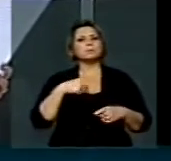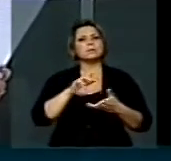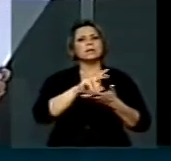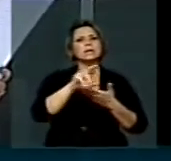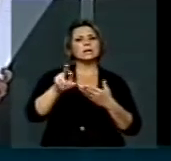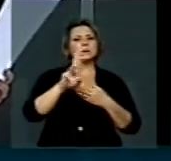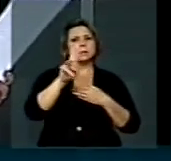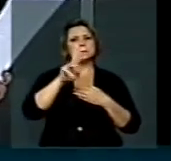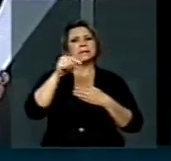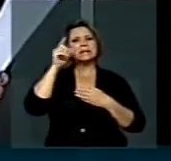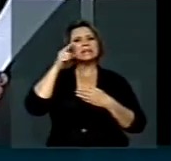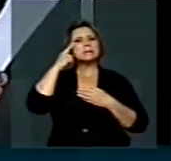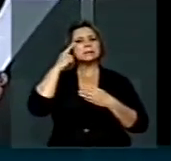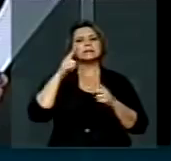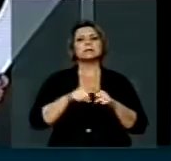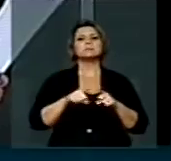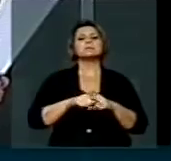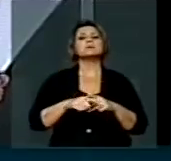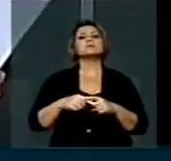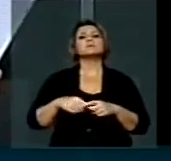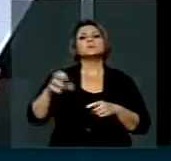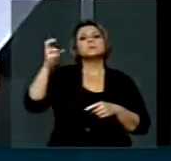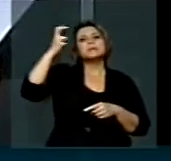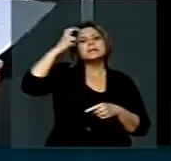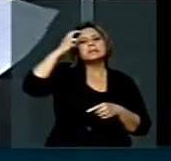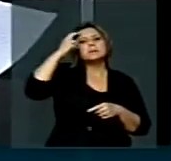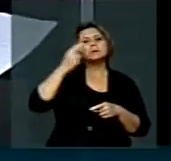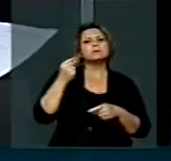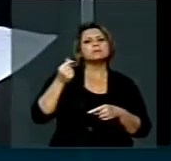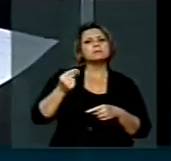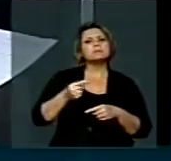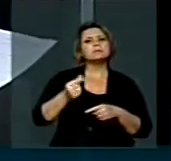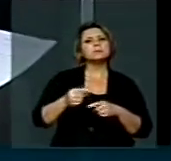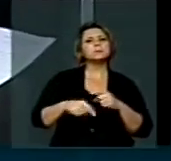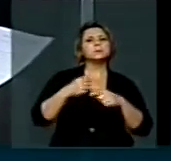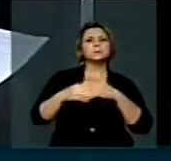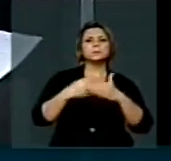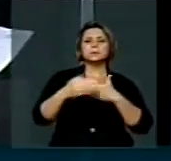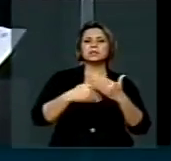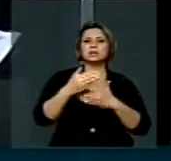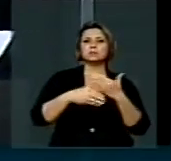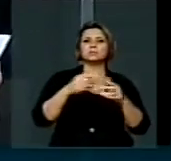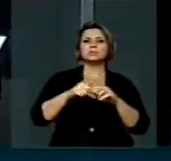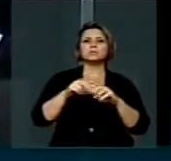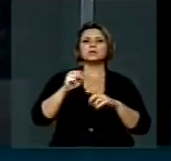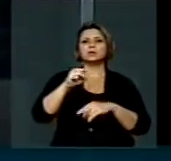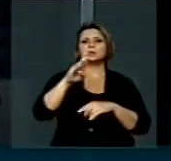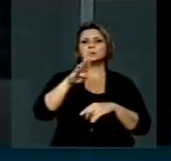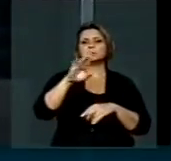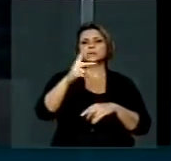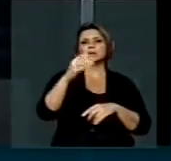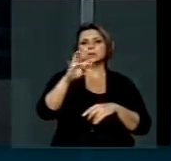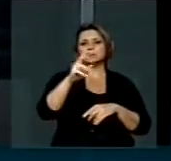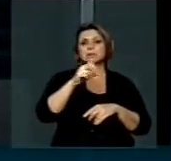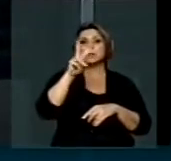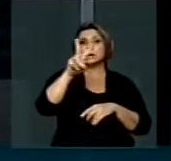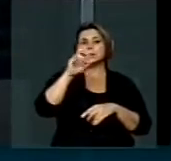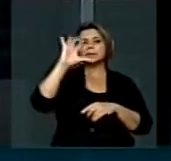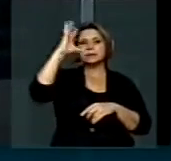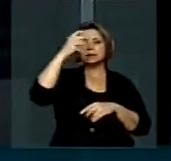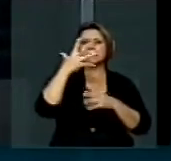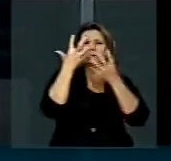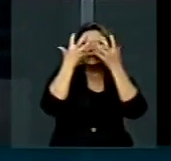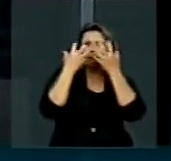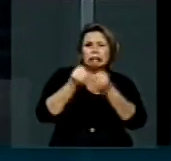Matsu Tao. Esse país de cultura milenar, de clima subtropical, tem 2 estações bem definidas, uma